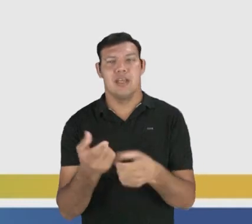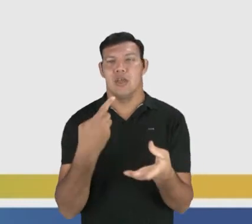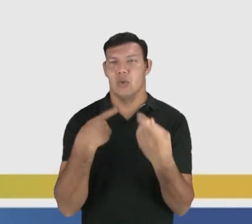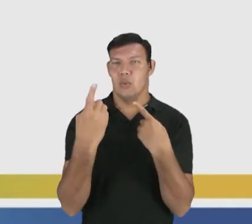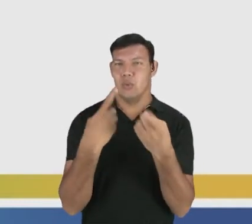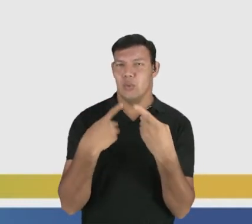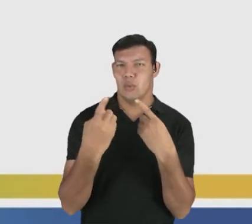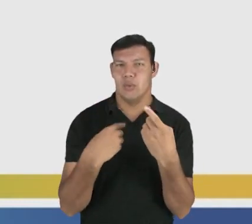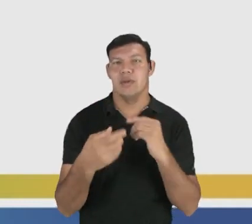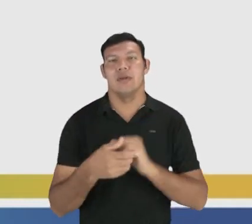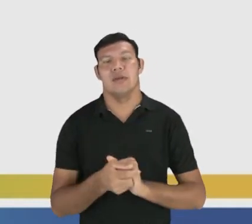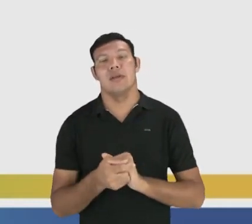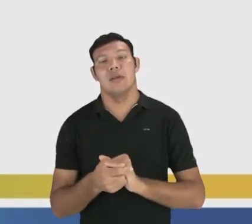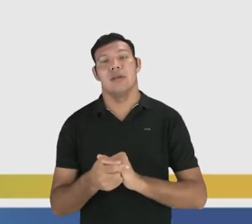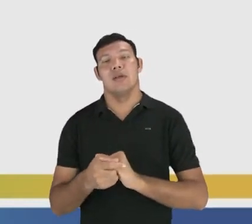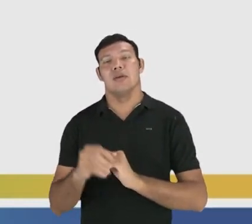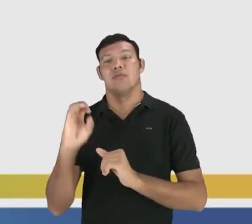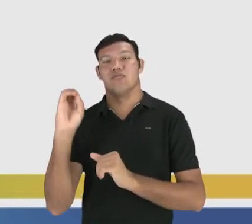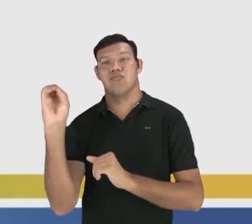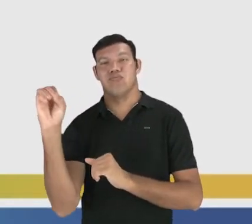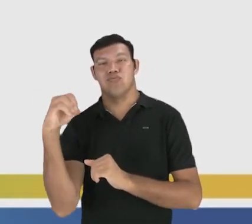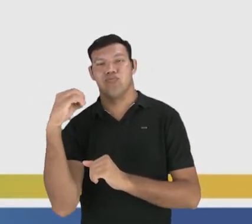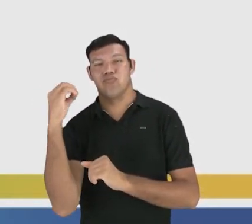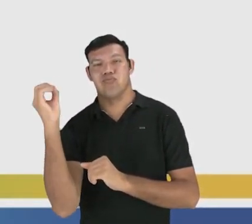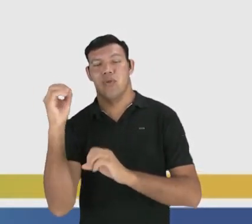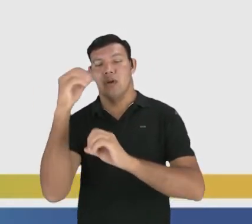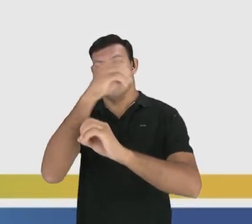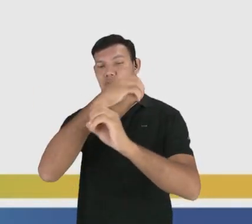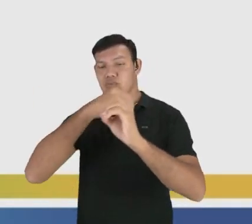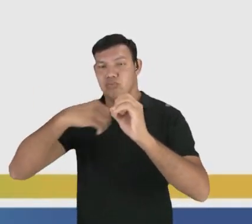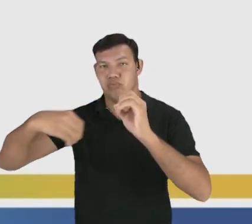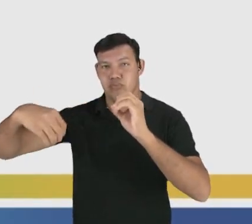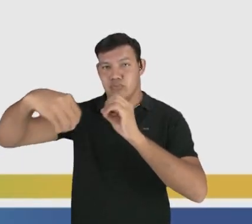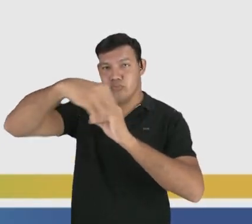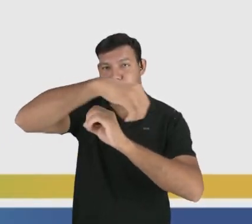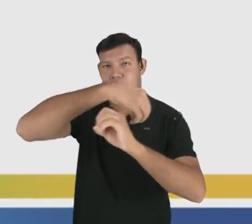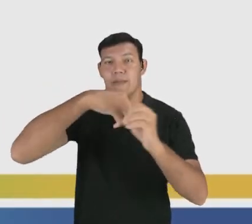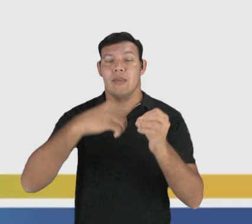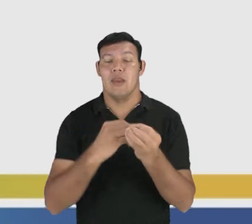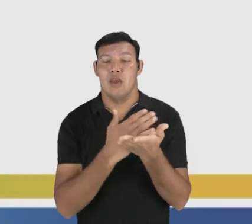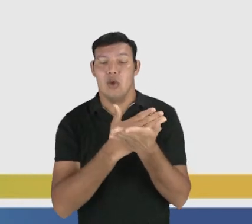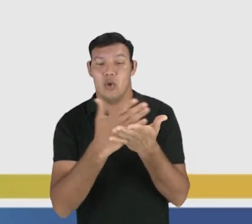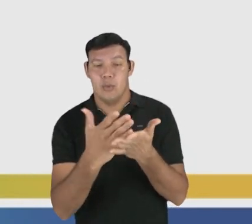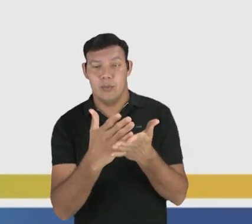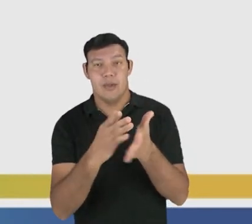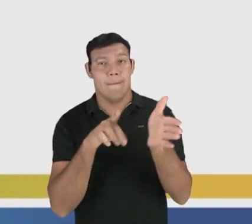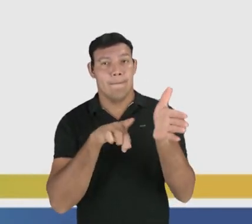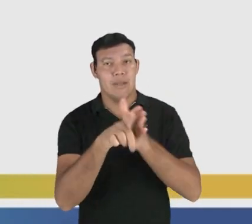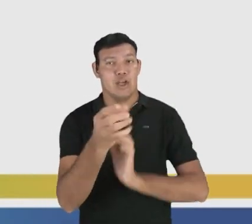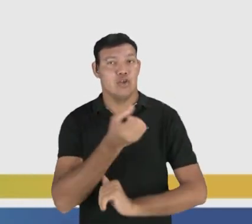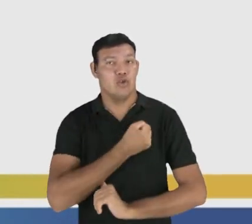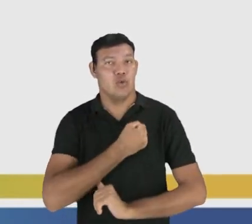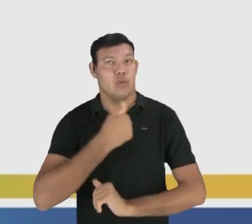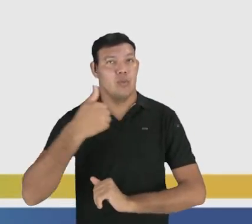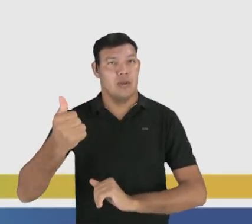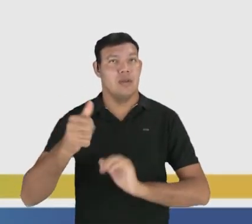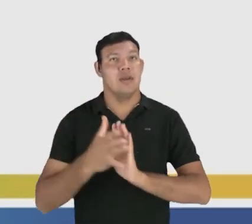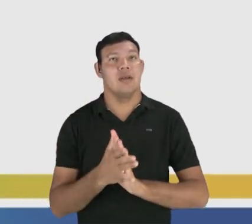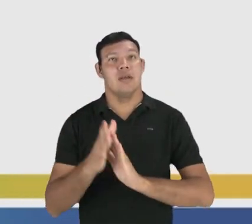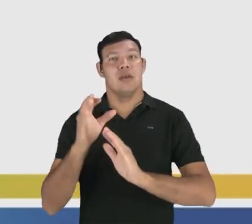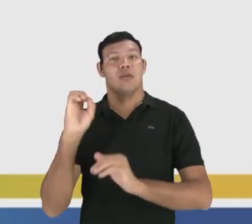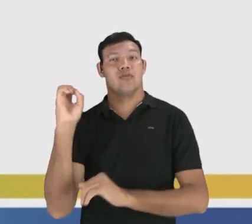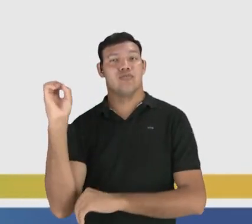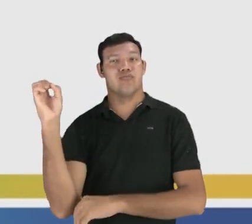longo aí dos movimentos de rotação e translação. Para começar, na nossa primeira questão, a gente tem o seguinte: o movimento